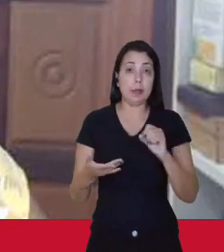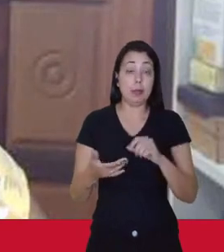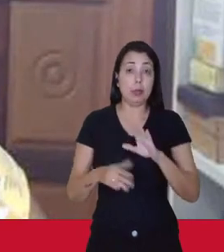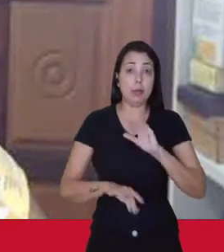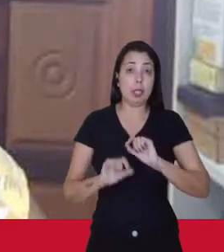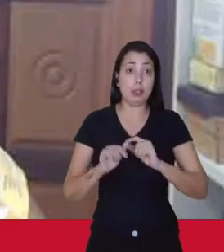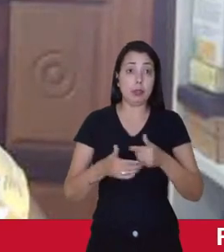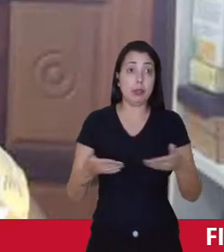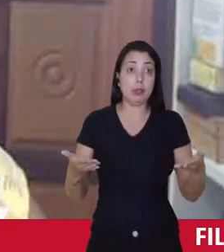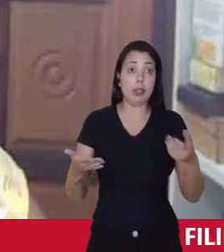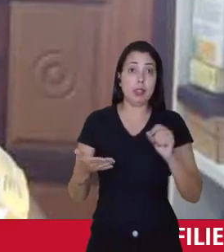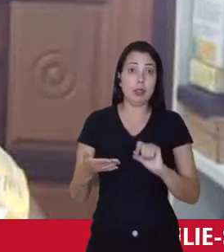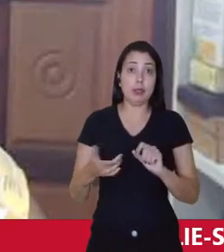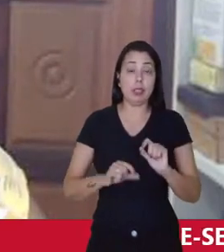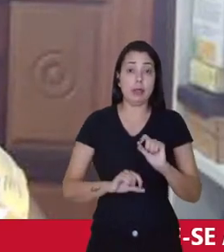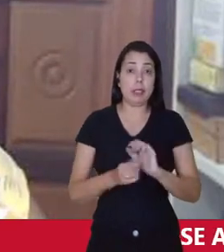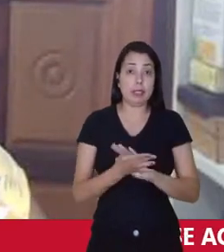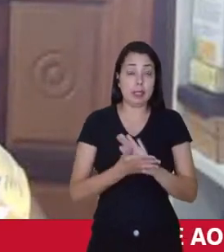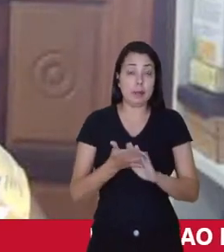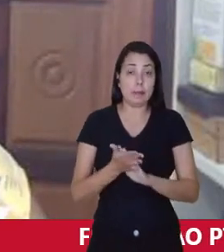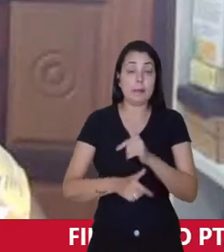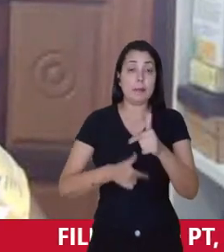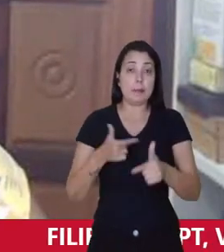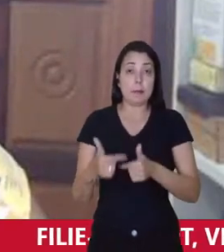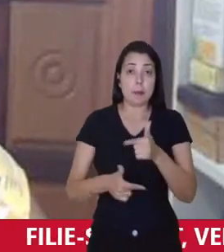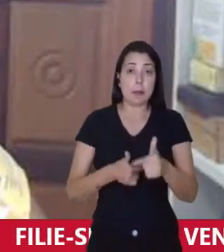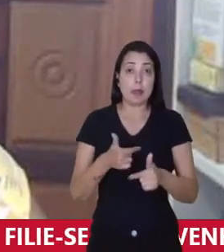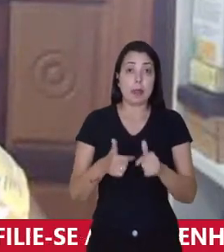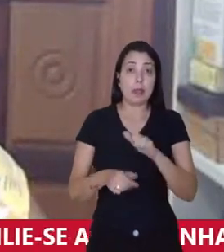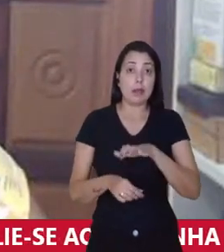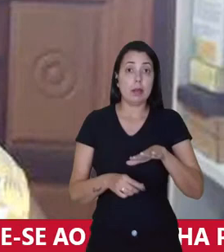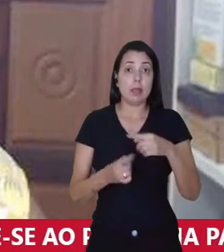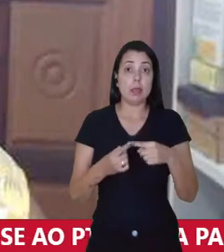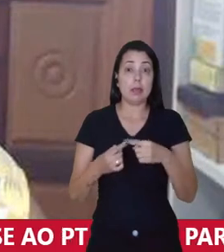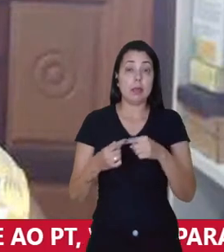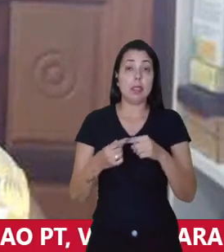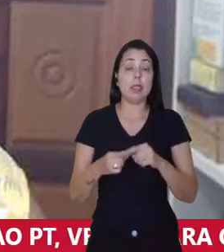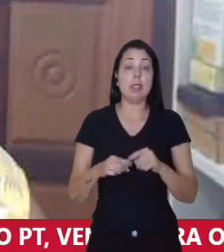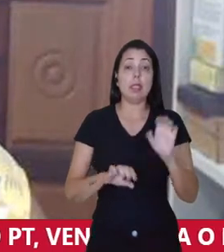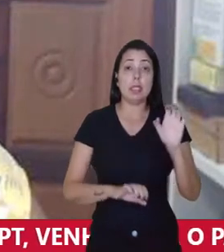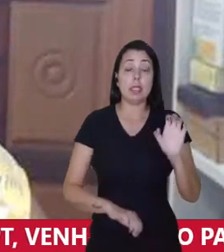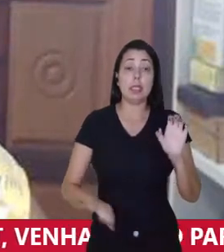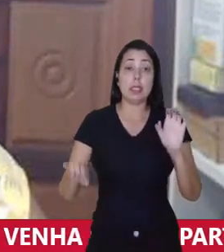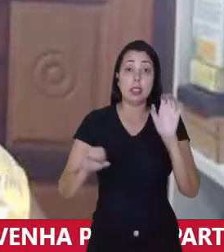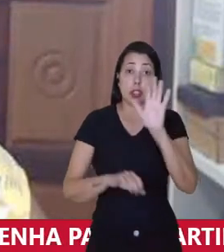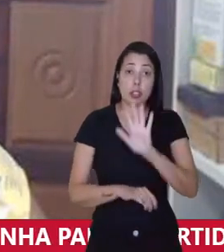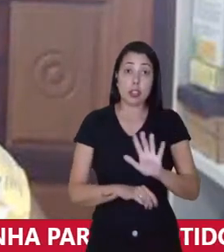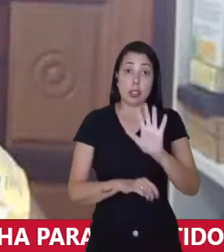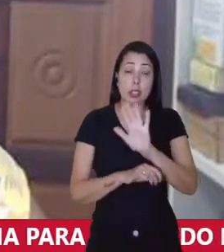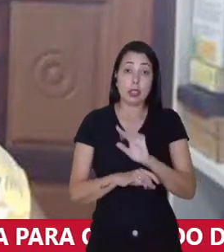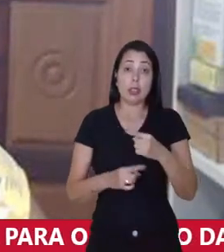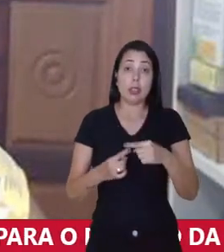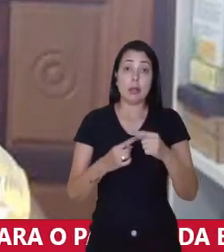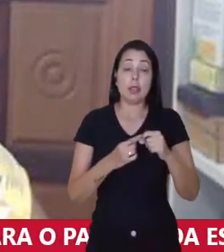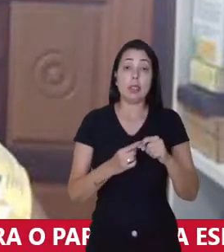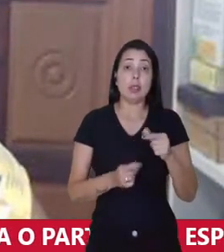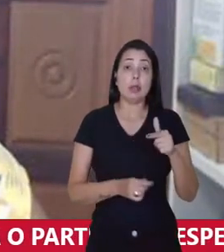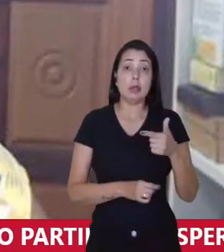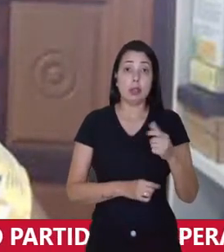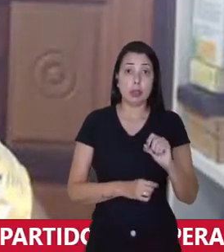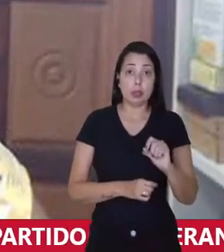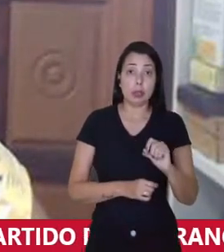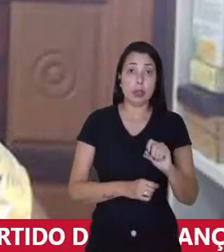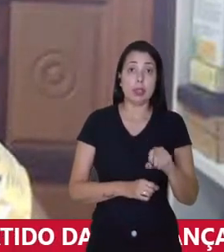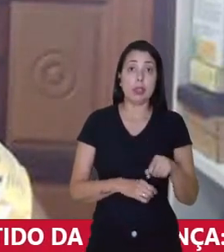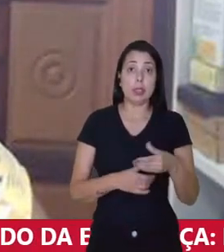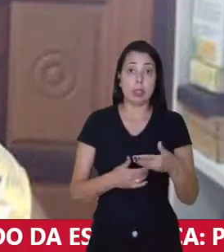plataforma política do Partido dos Trabalhadores e do campo da esquerda, de um modo geral, para 2022.